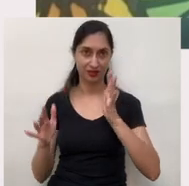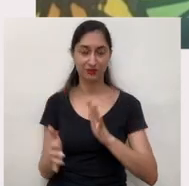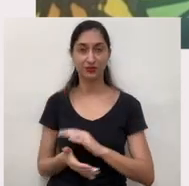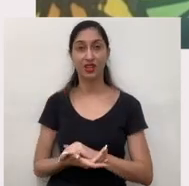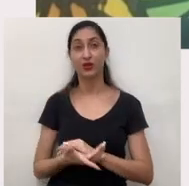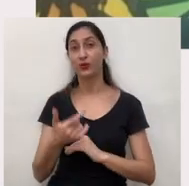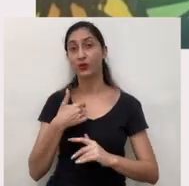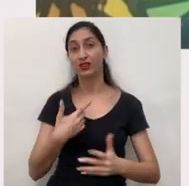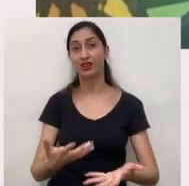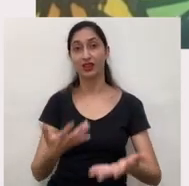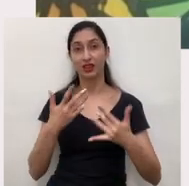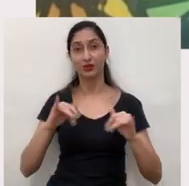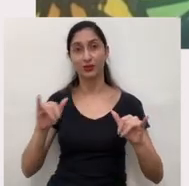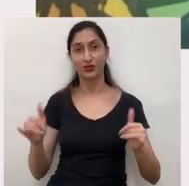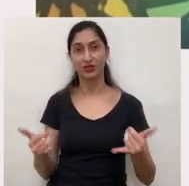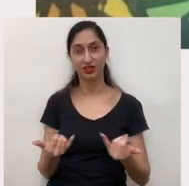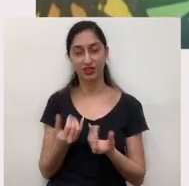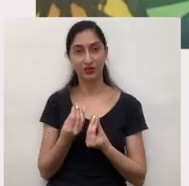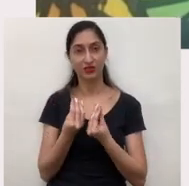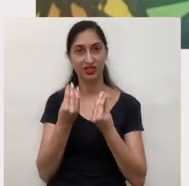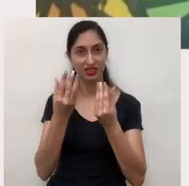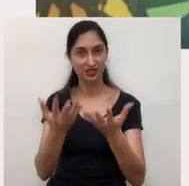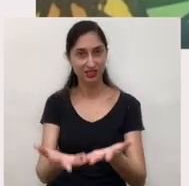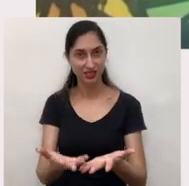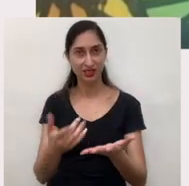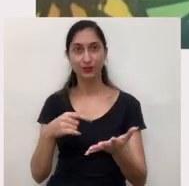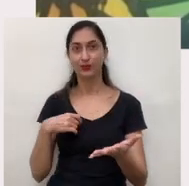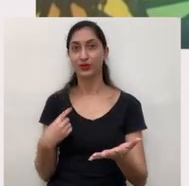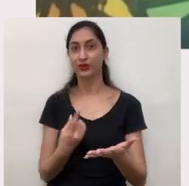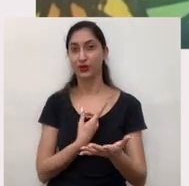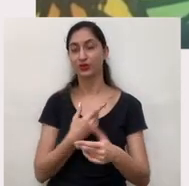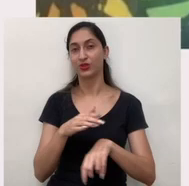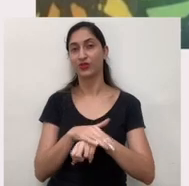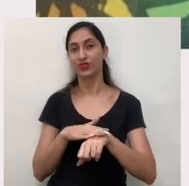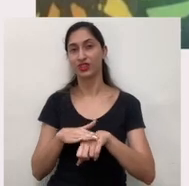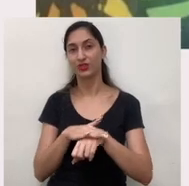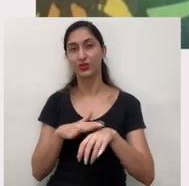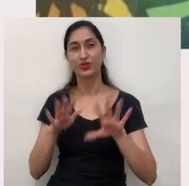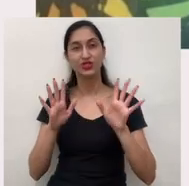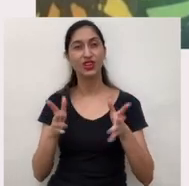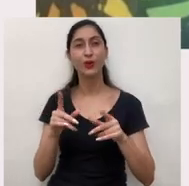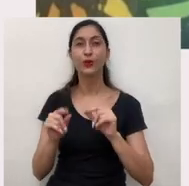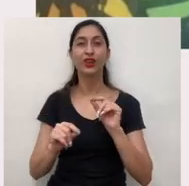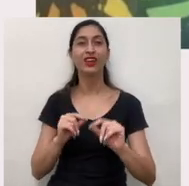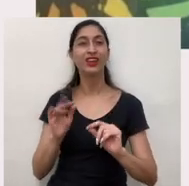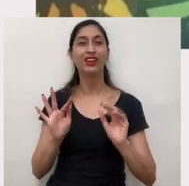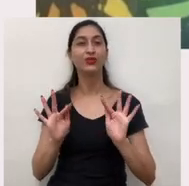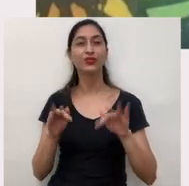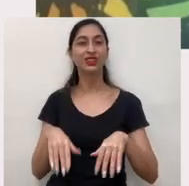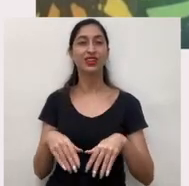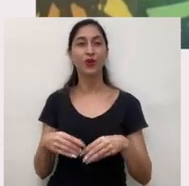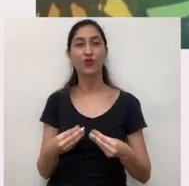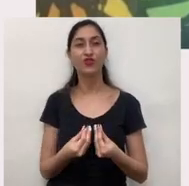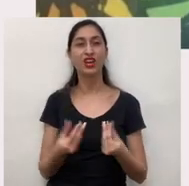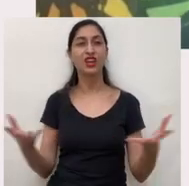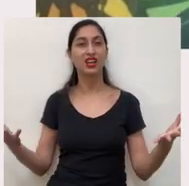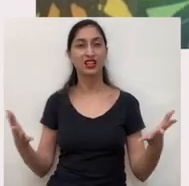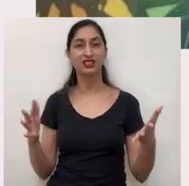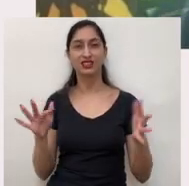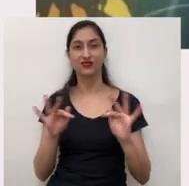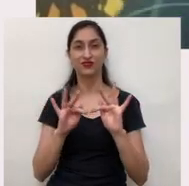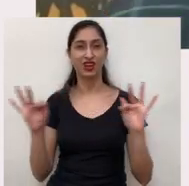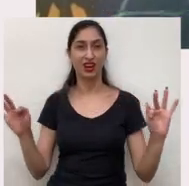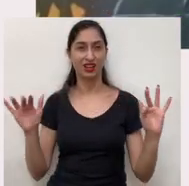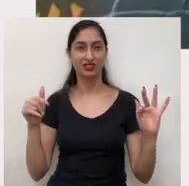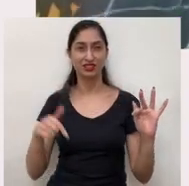queria aproveitar e deixar uma pílula. A gente conversou isso, né? O que ficaria de pílula dessa conversa